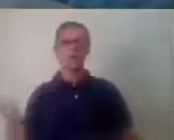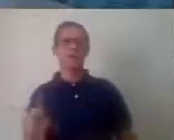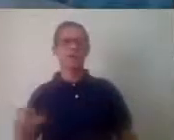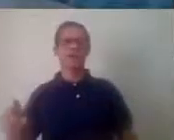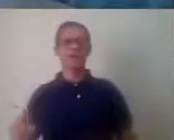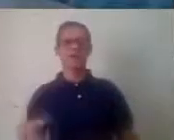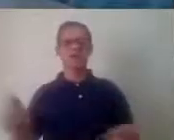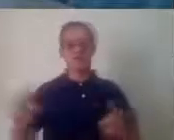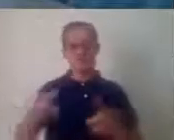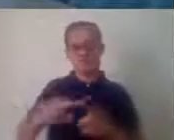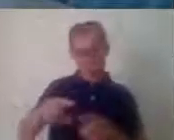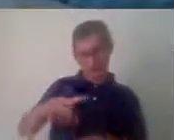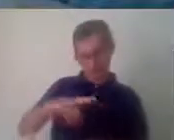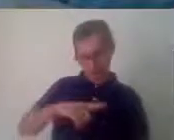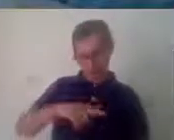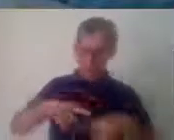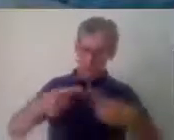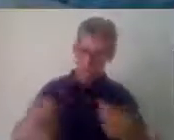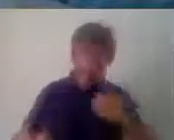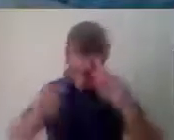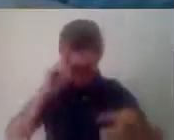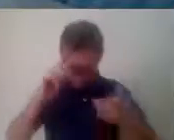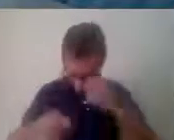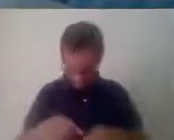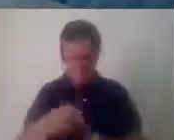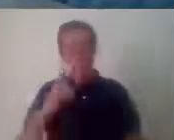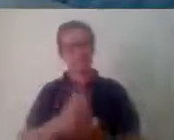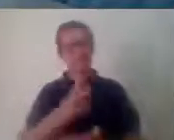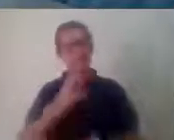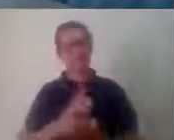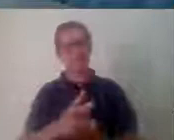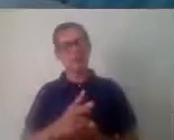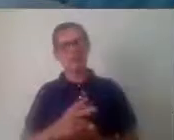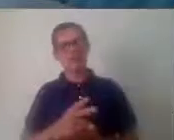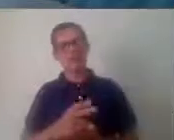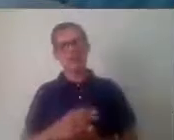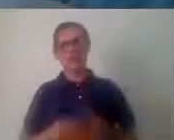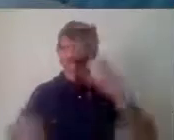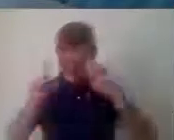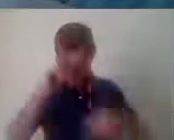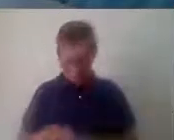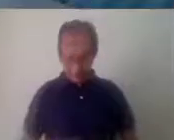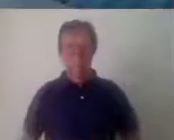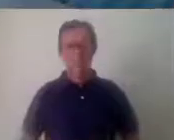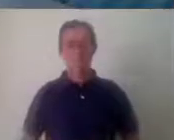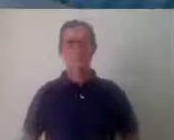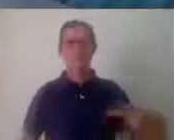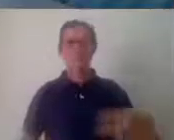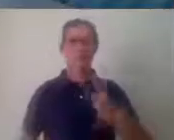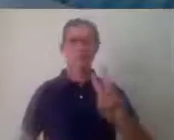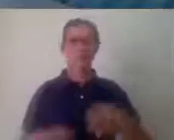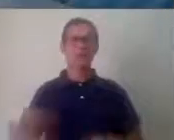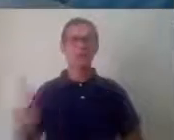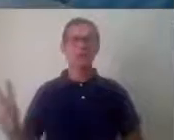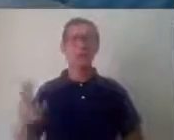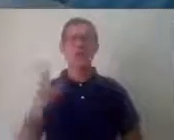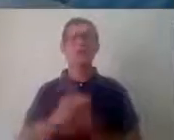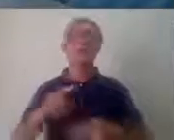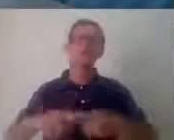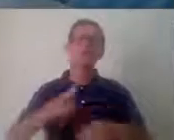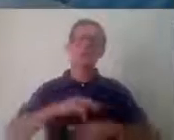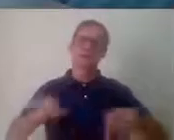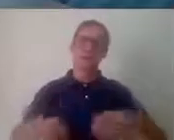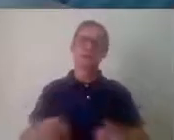que essa função assume. A ideia é a mesma, tá? A ideia de máximo e mínimo, ela não muda. O que vai